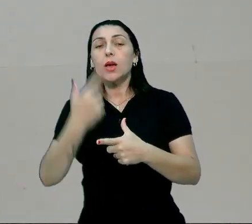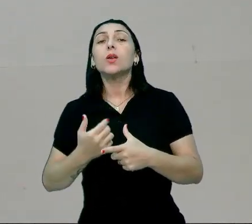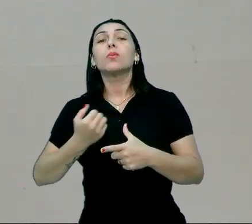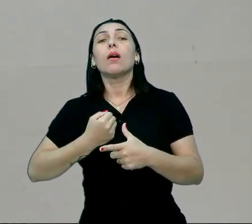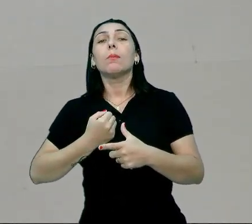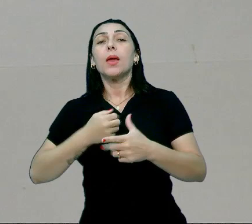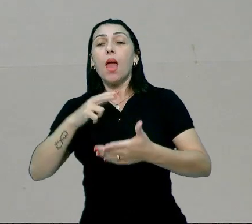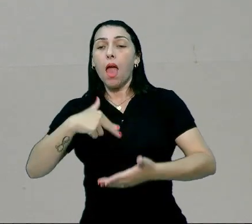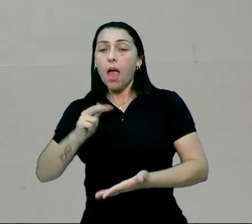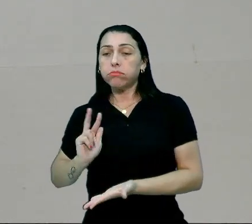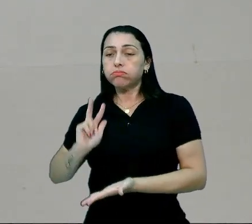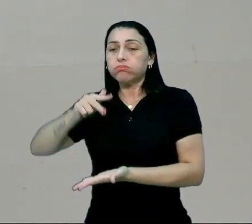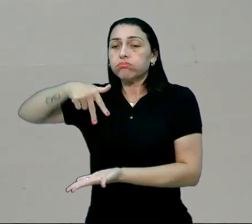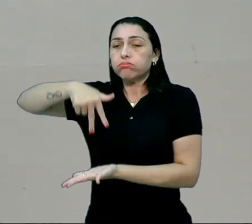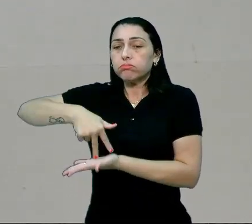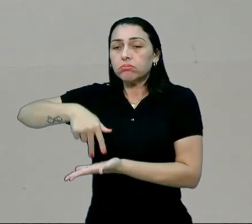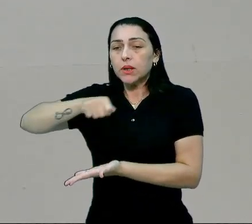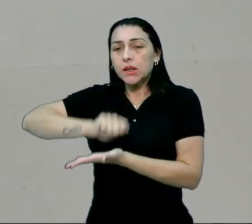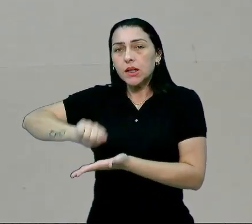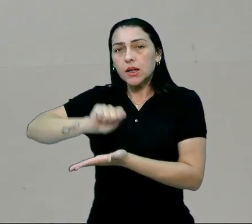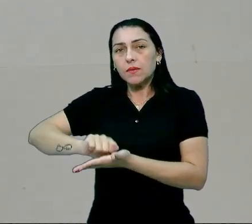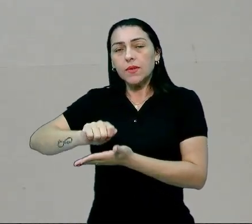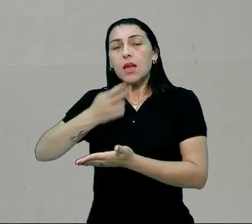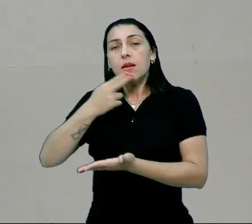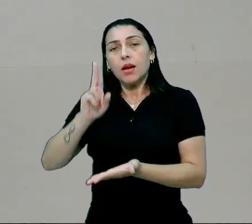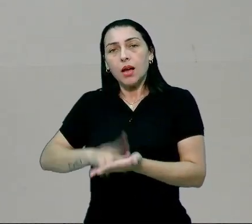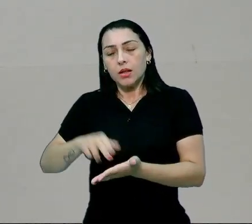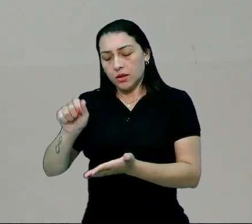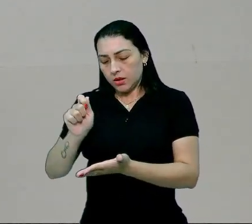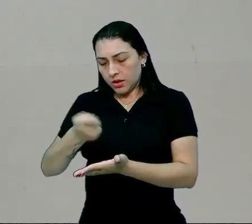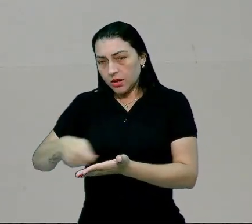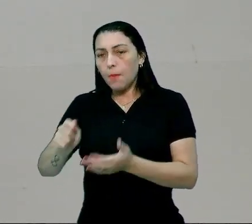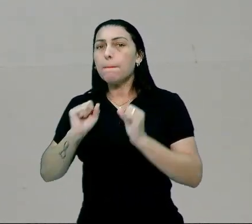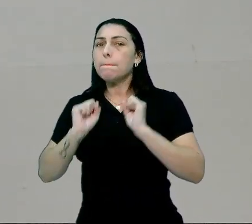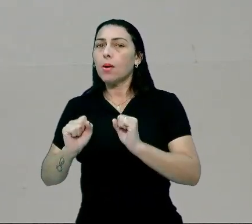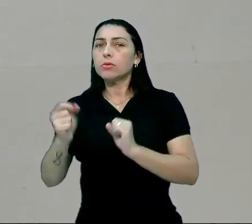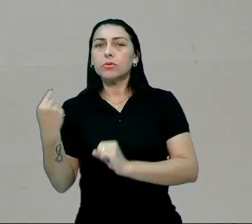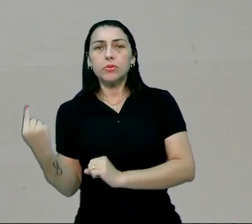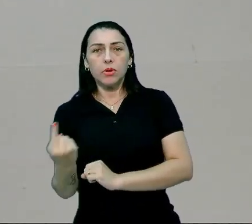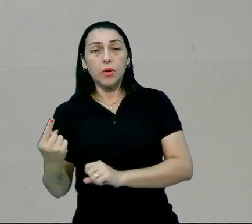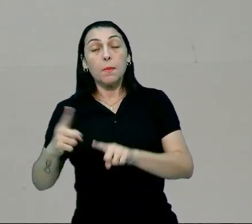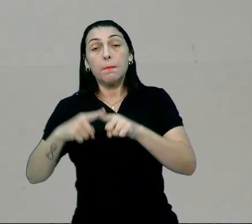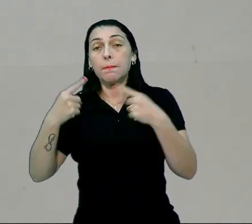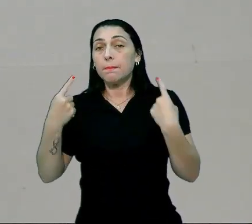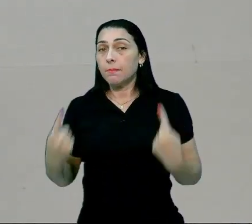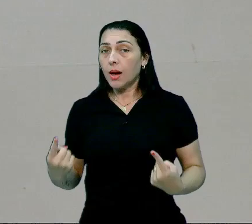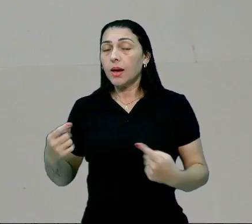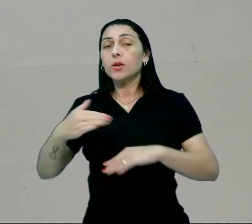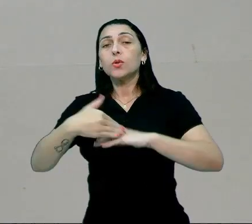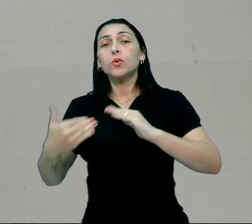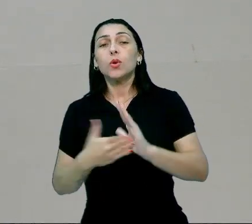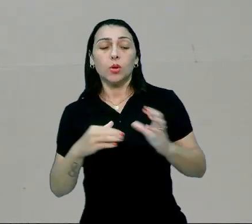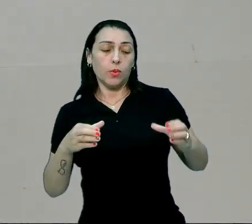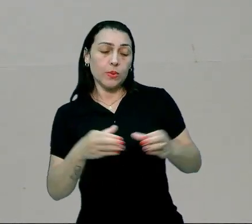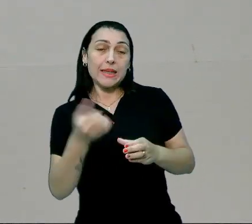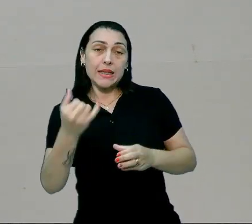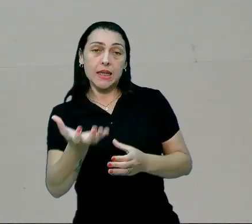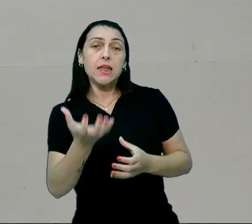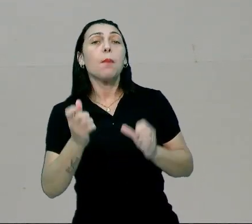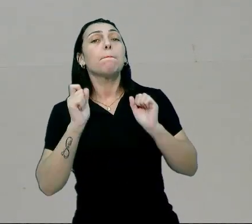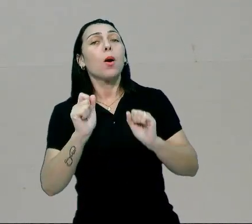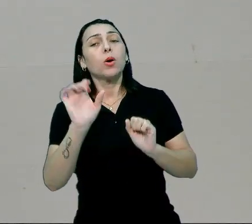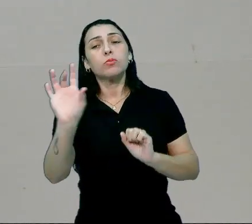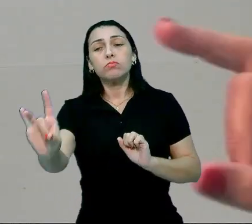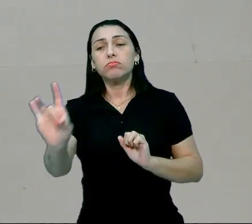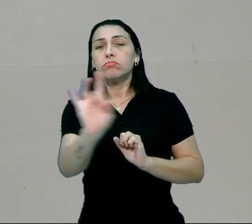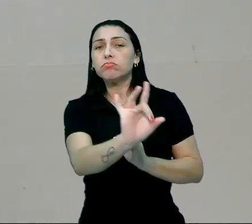colocou para escrever a carta e assinar, eu posso assinar sozinho. Porém, todo o meu grupo, se ele quiser, ele pode